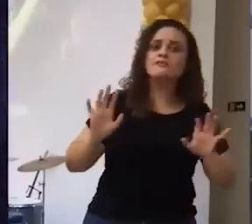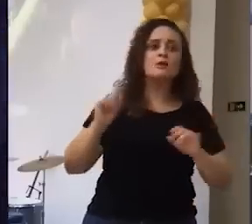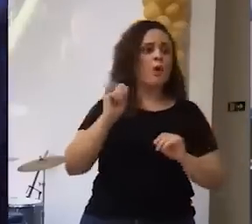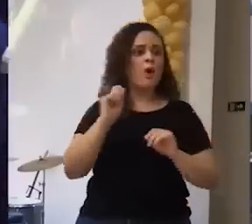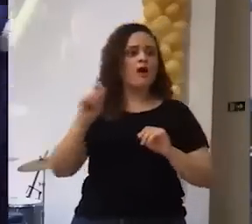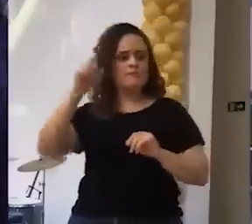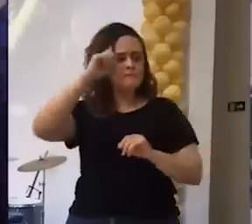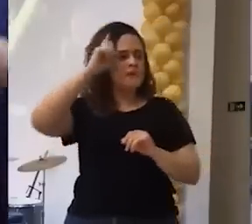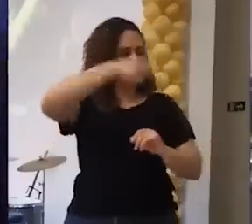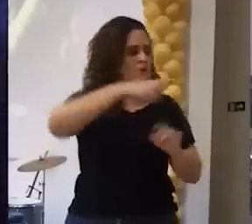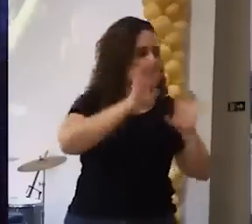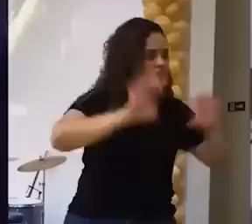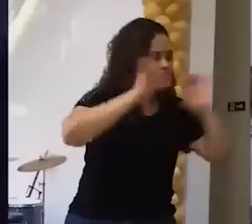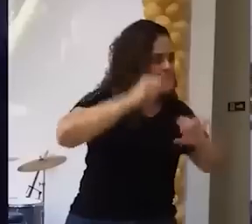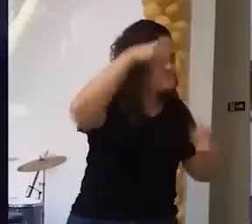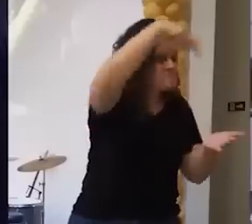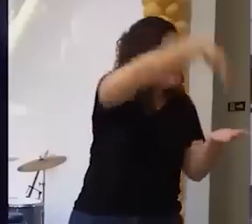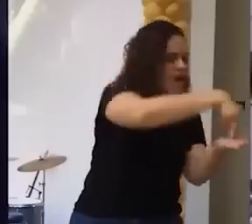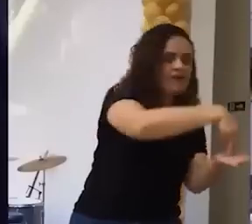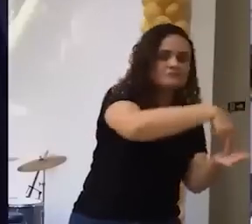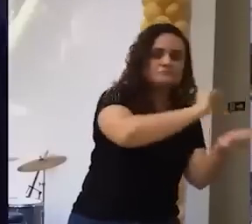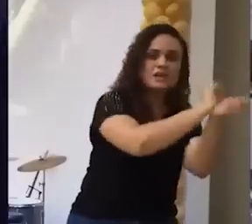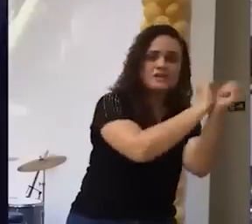o maior evangelista e diante dele seu auditório.